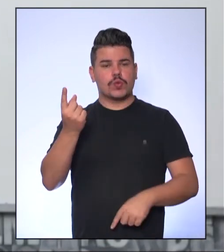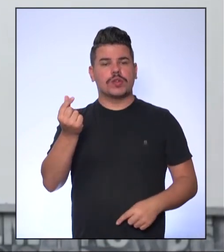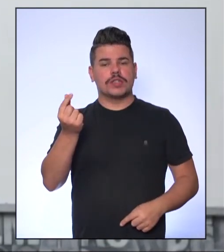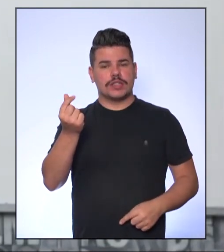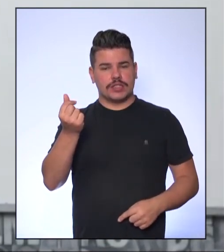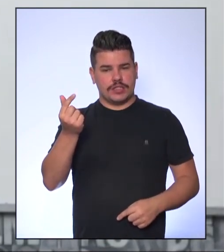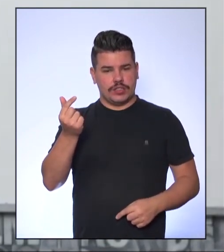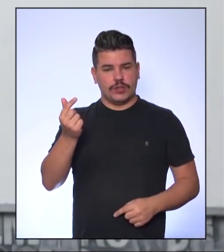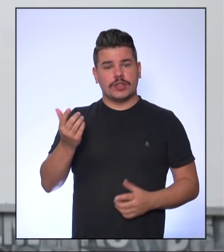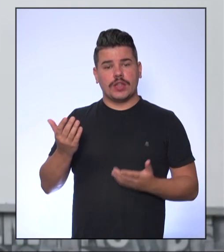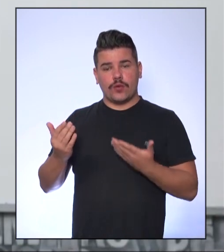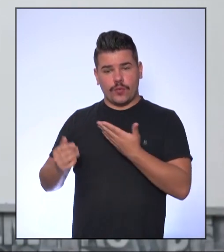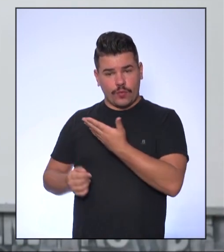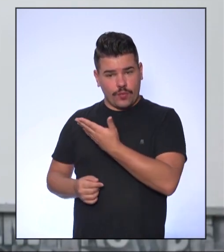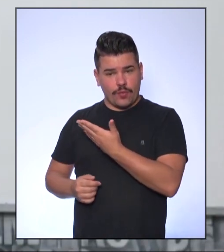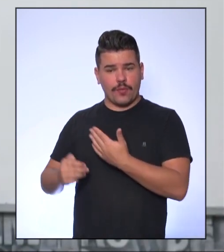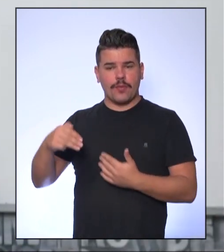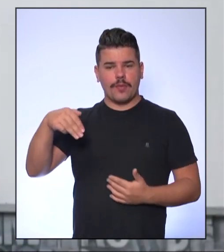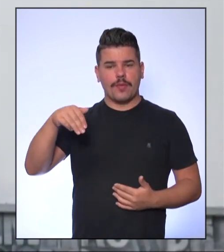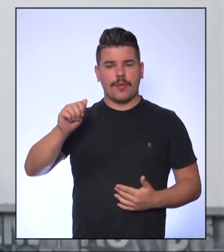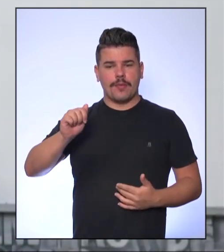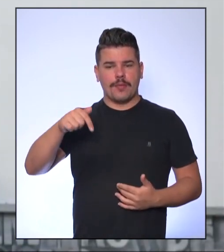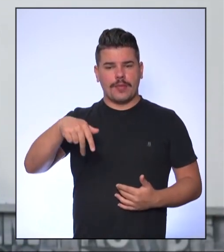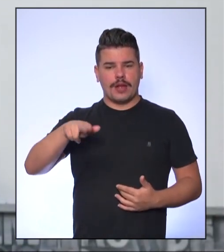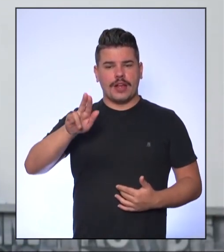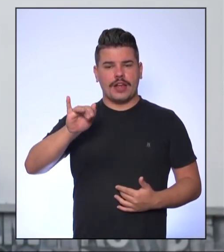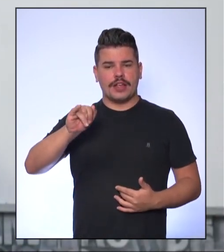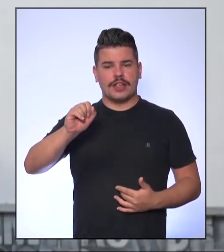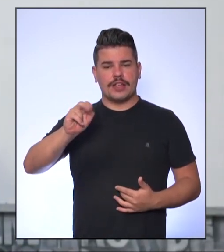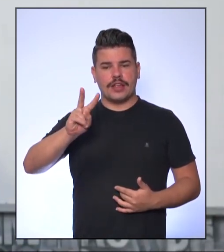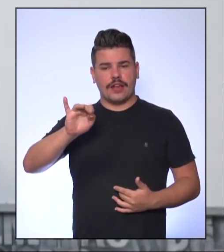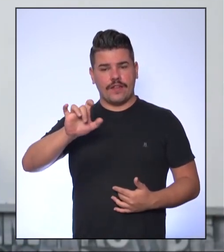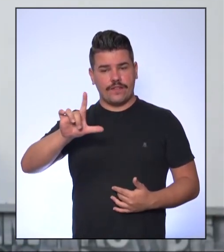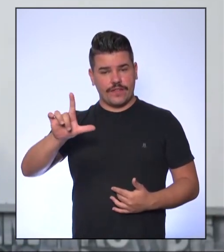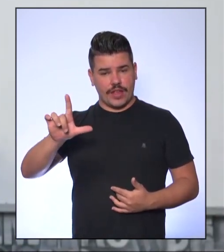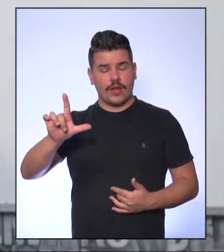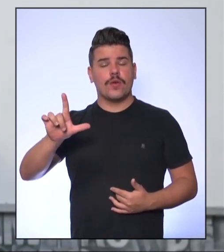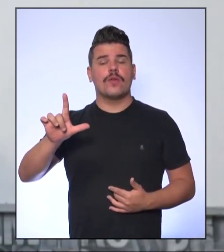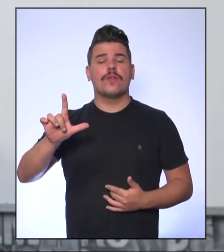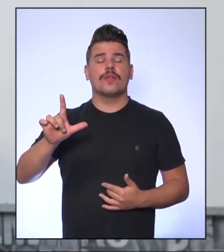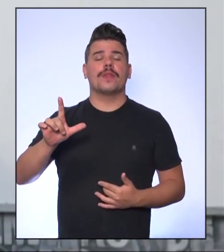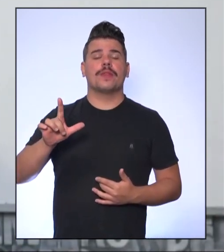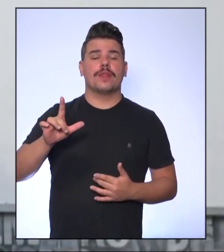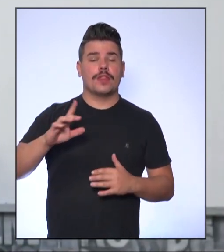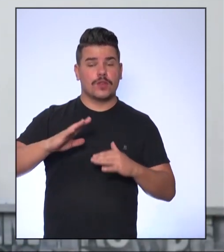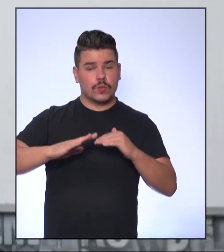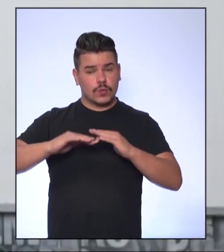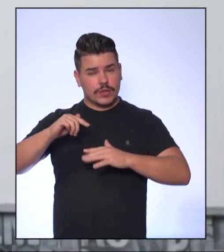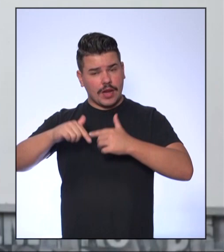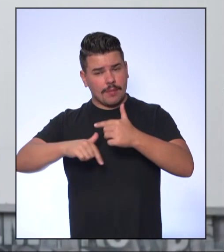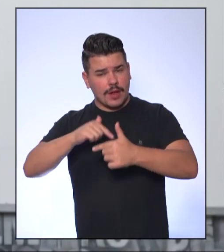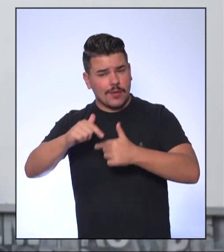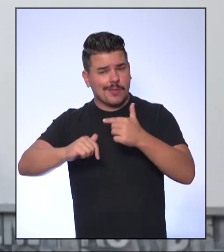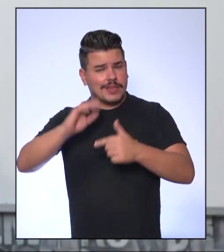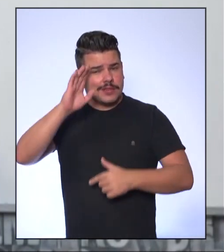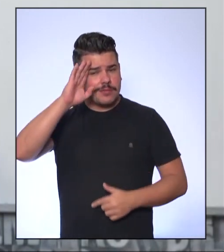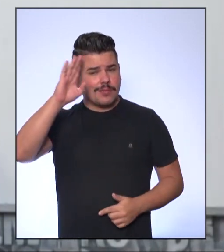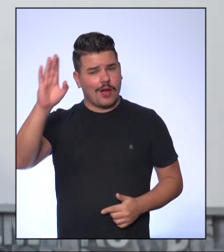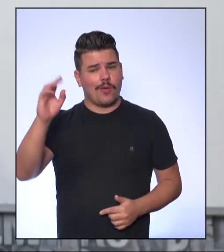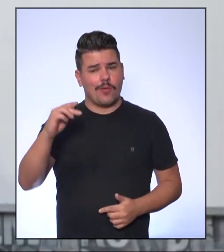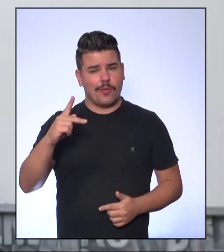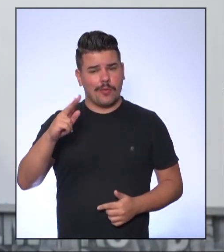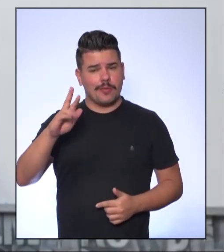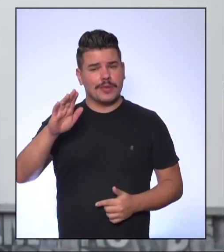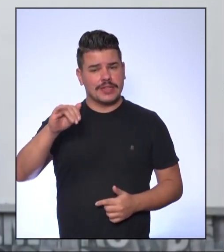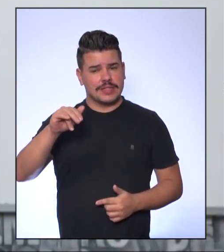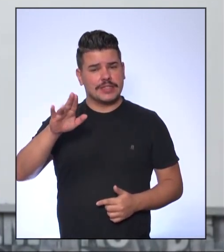Maquiavel, na obra em especial, O Príncipe, vai trazer para a gente um manual de